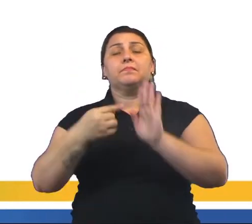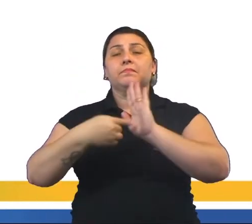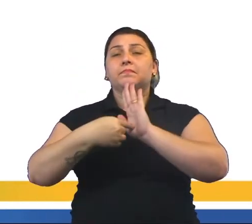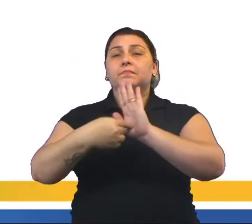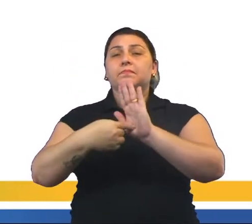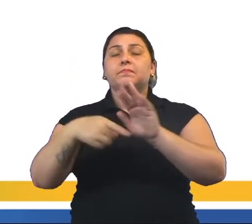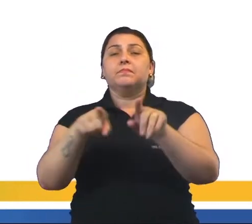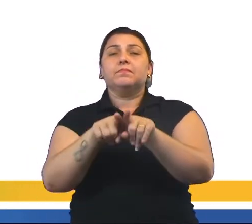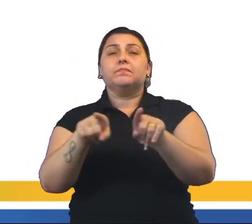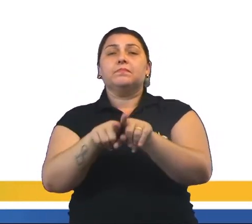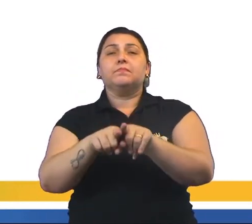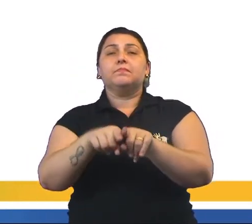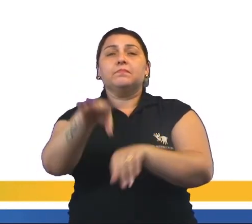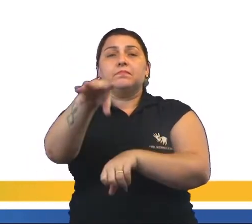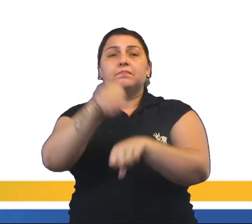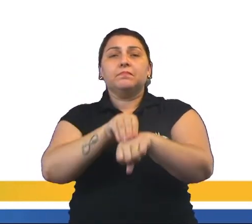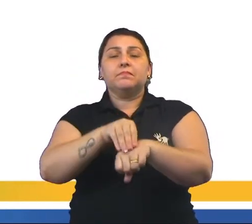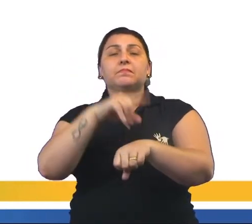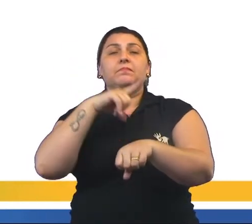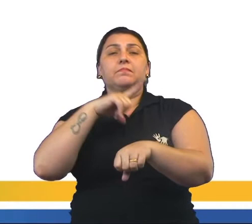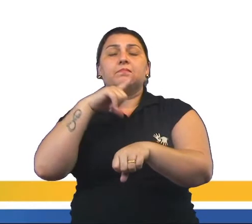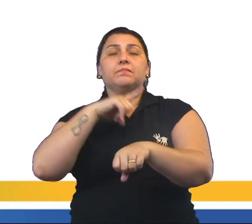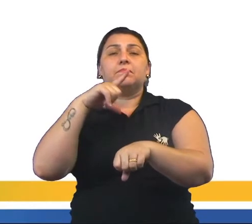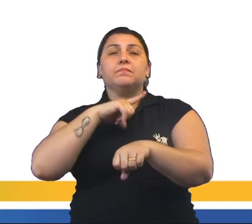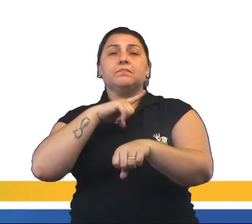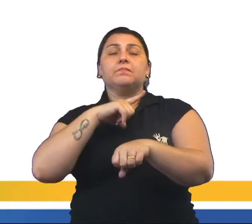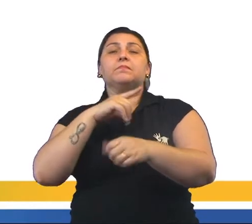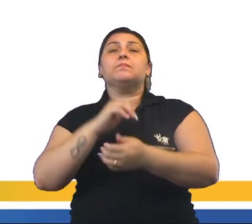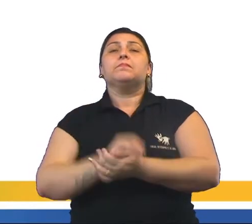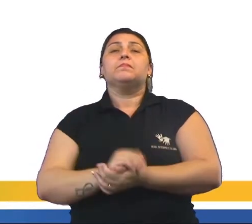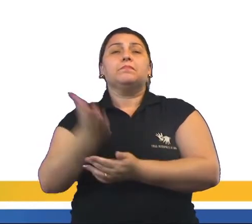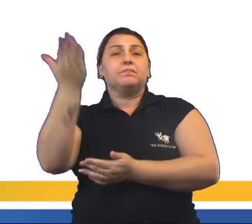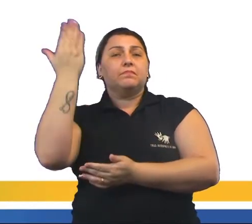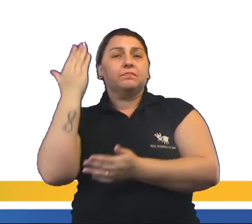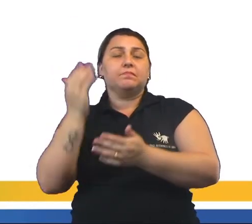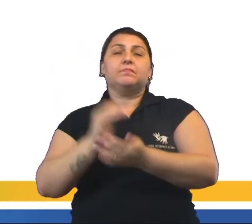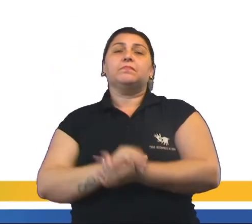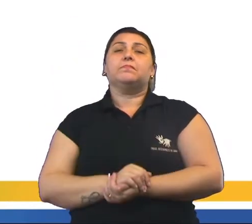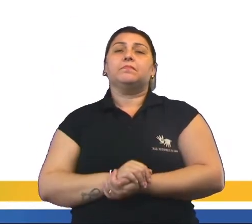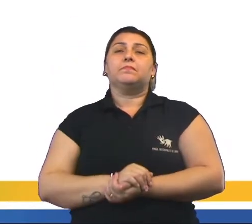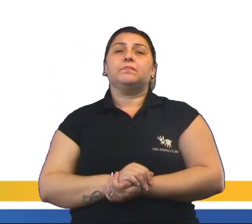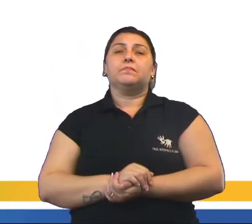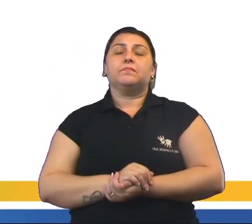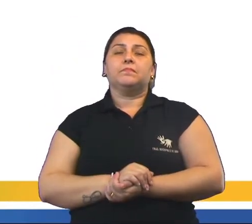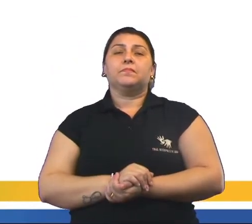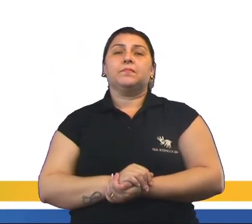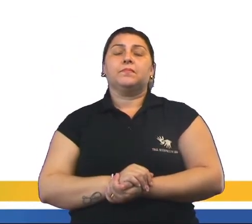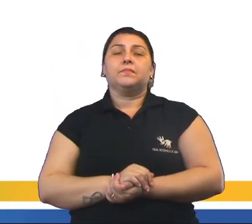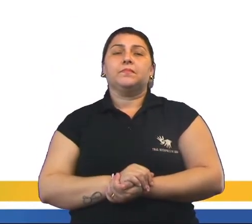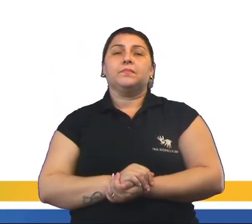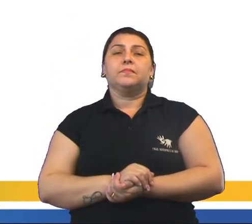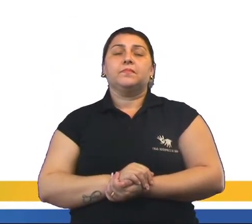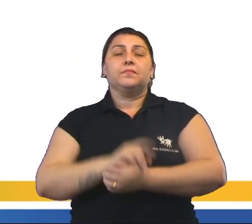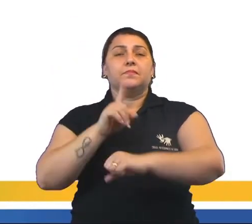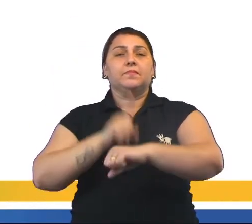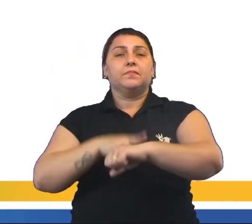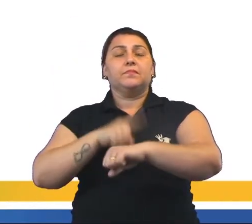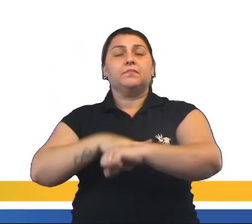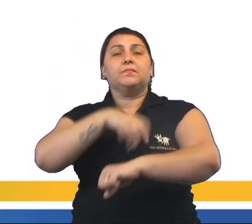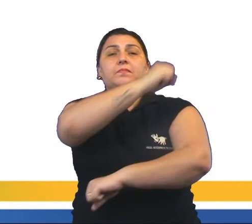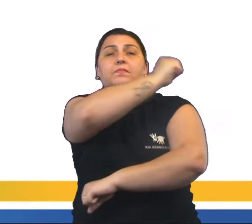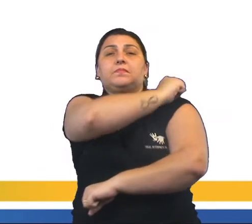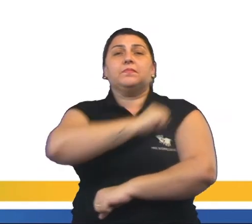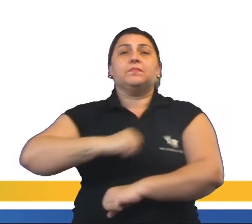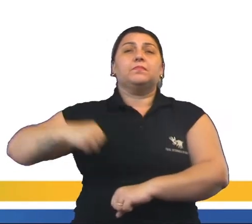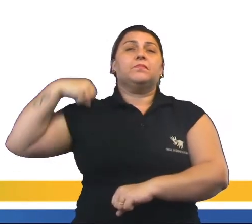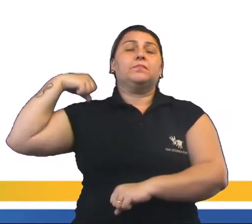né, também que o conhecimento que eles tinham era superficial na época. E no tempo de Sócrates, né, existia